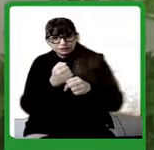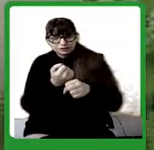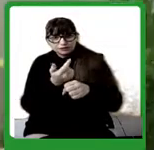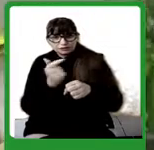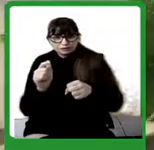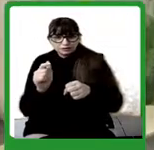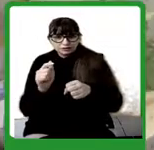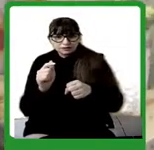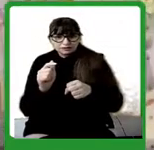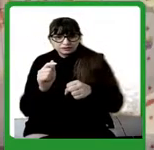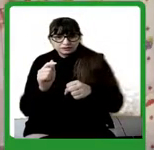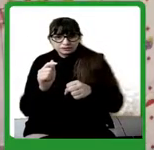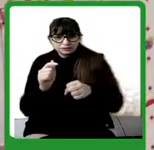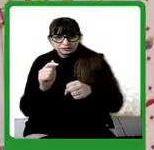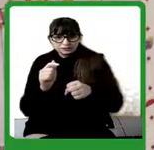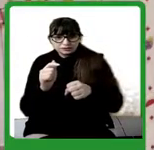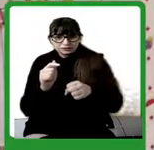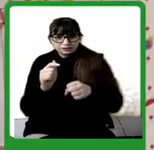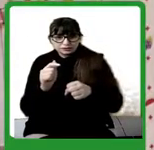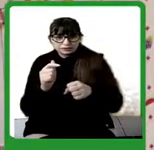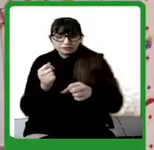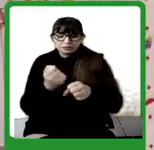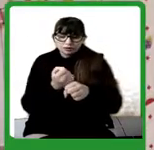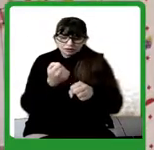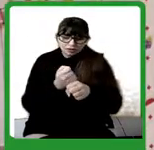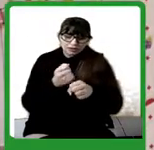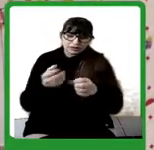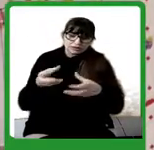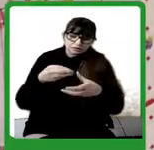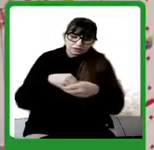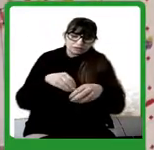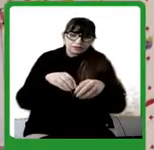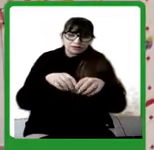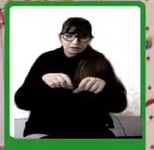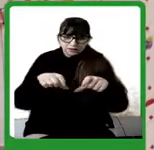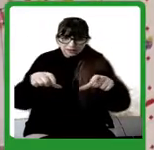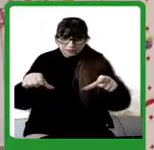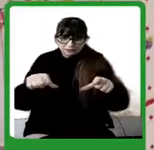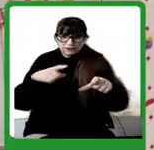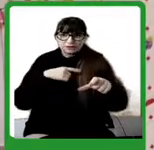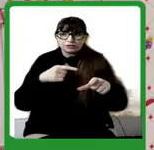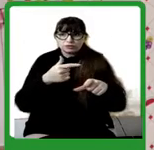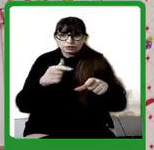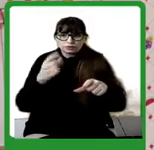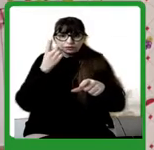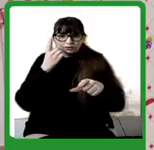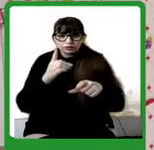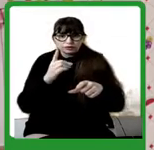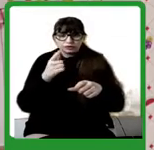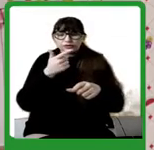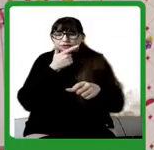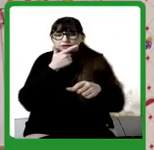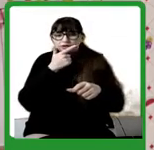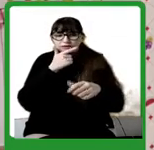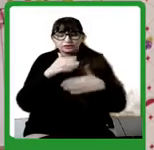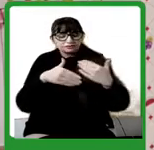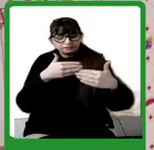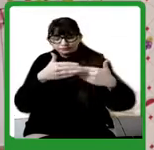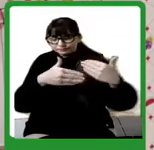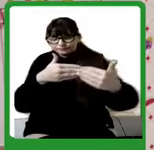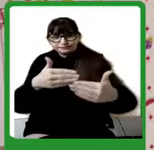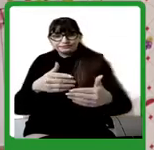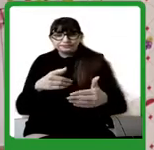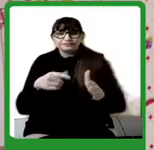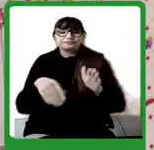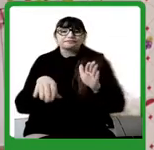dia tu pode botar polenta, torresmo e salame. Daí no outro dia tu emenda o queijo e vai aumentando. Quando chegar no